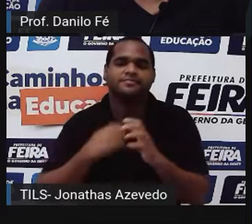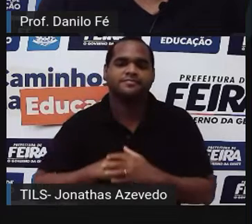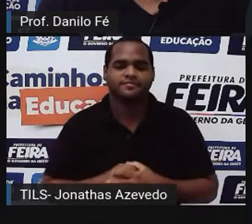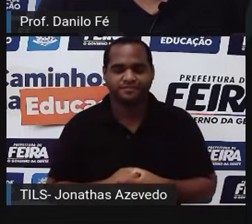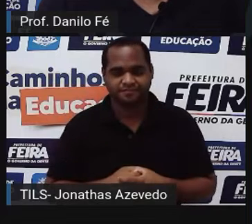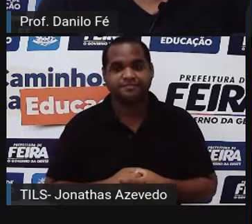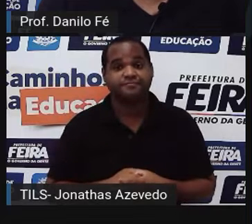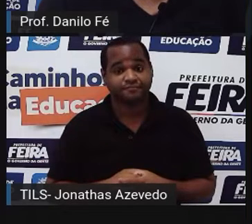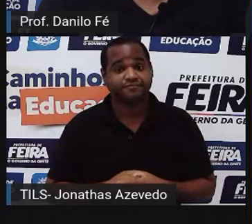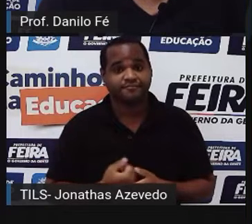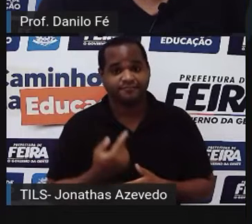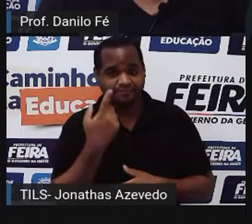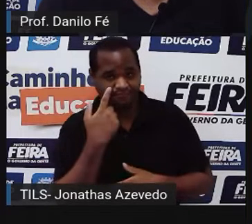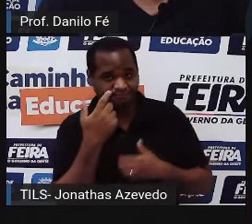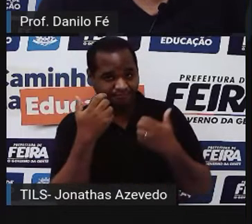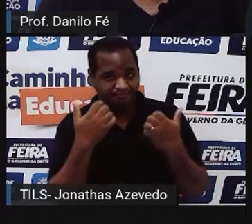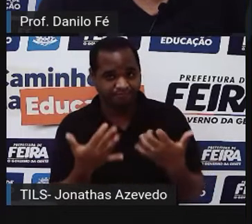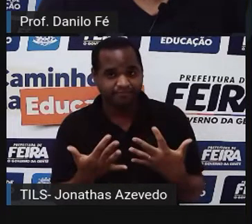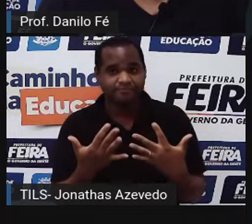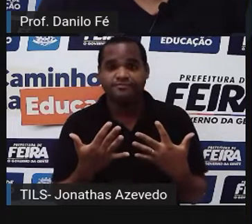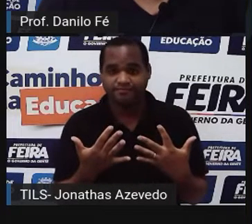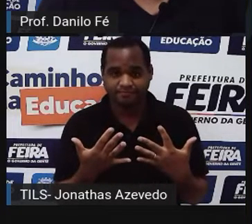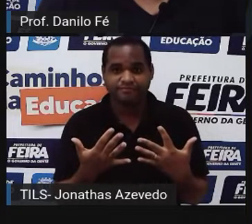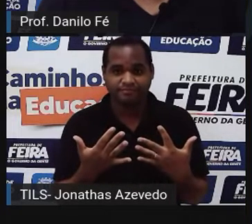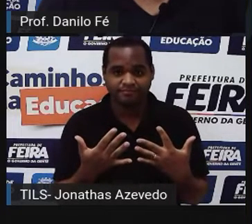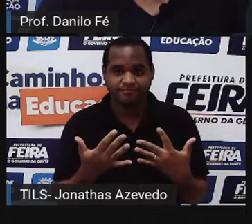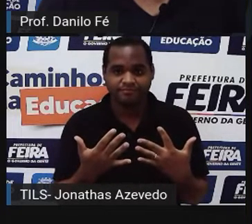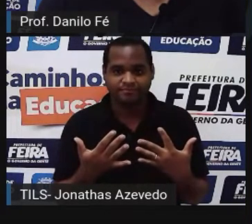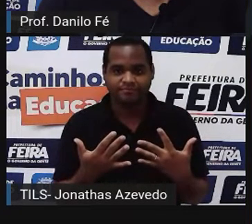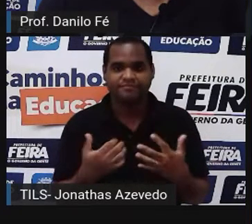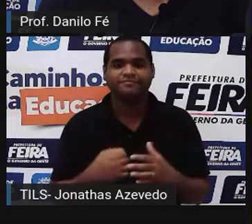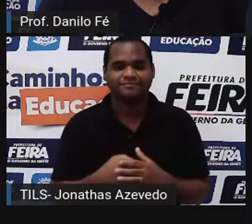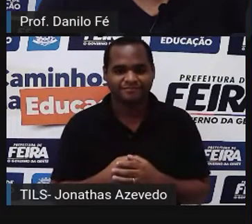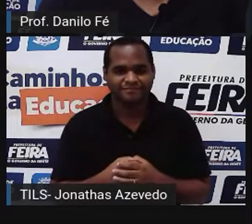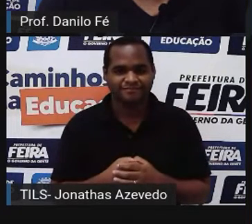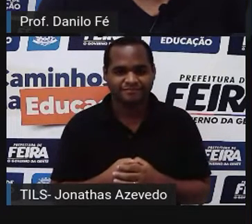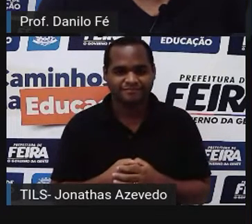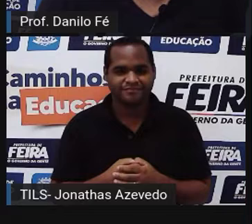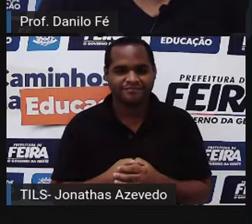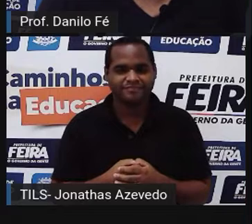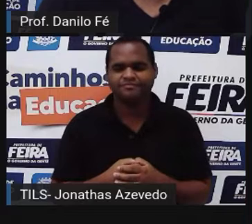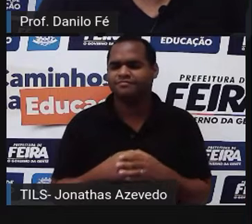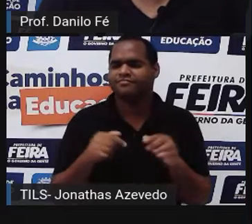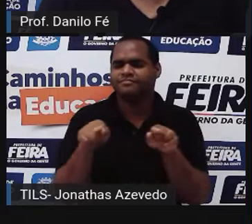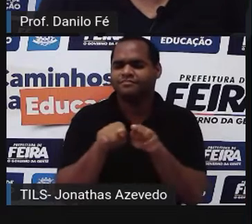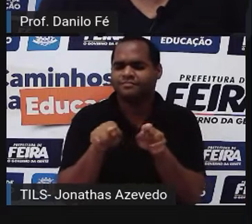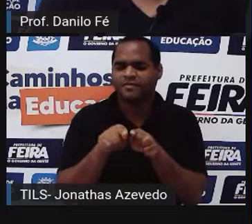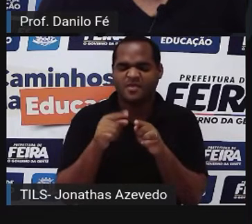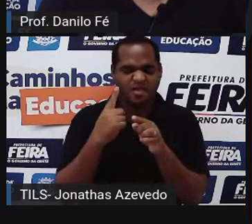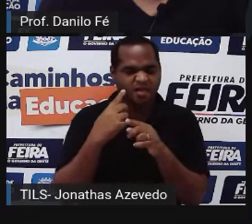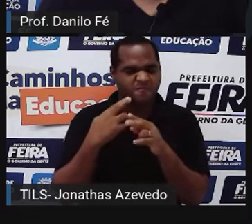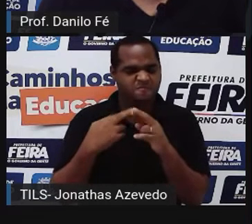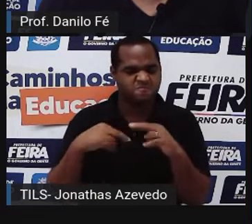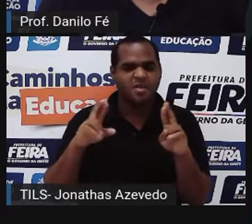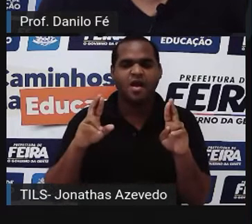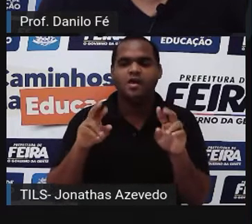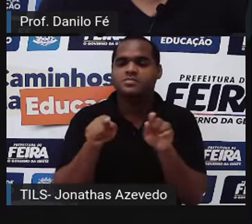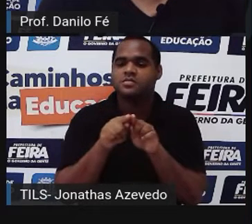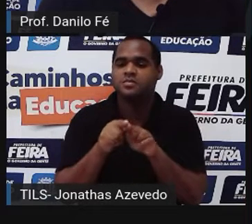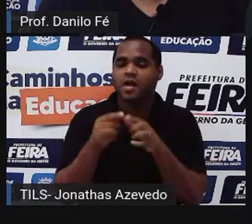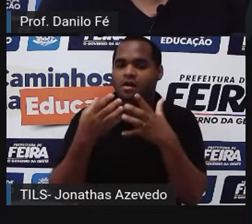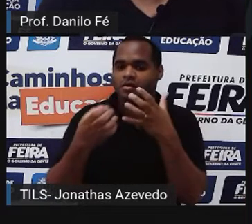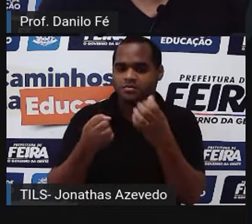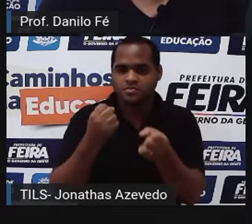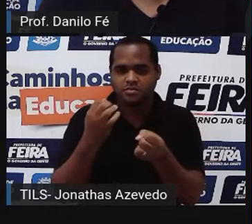E a gente viu que ele faz isso de um modo bem radical, descumprindo tudo